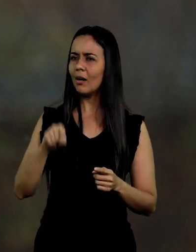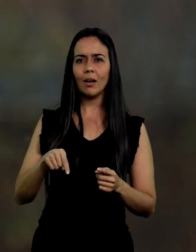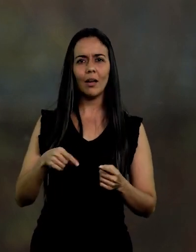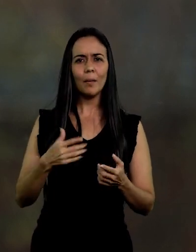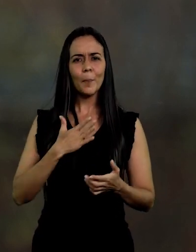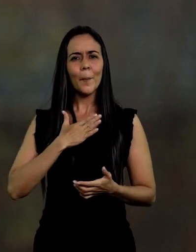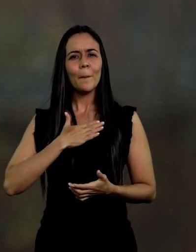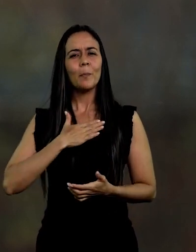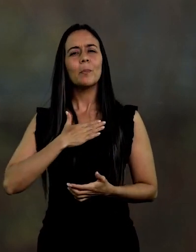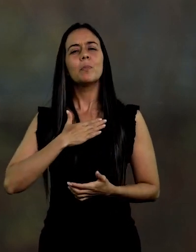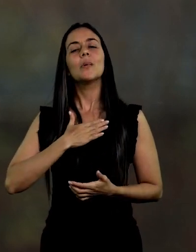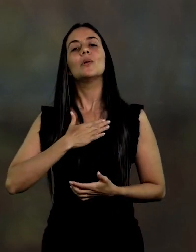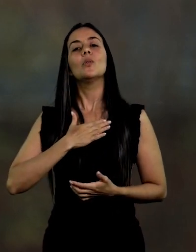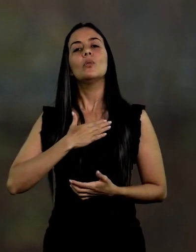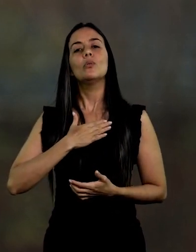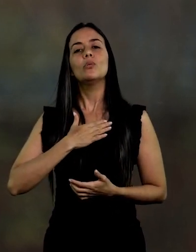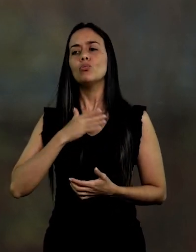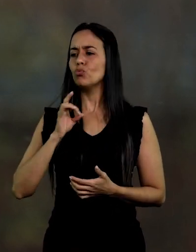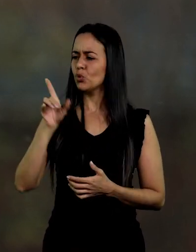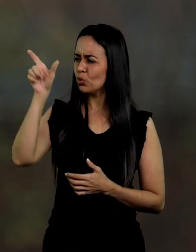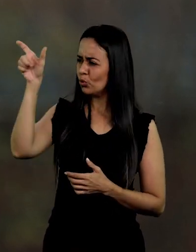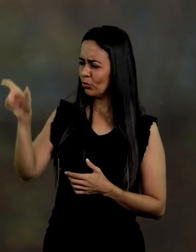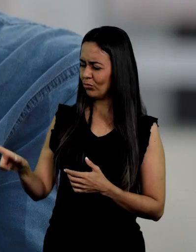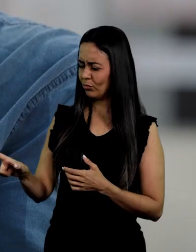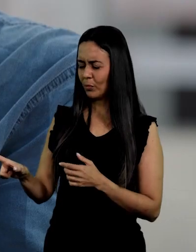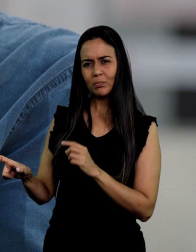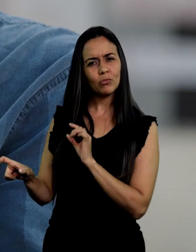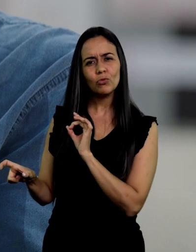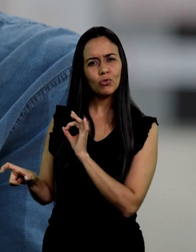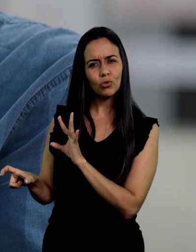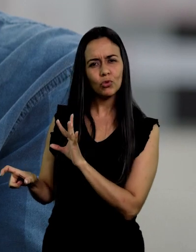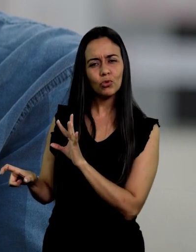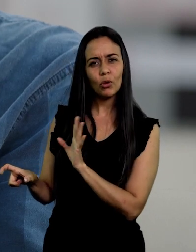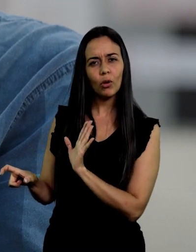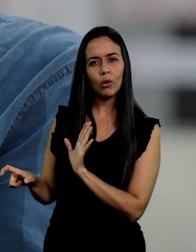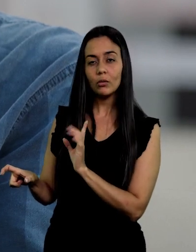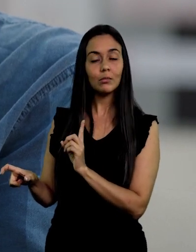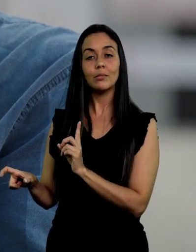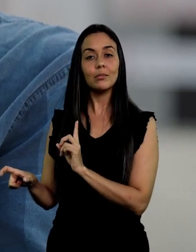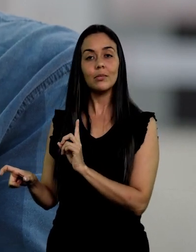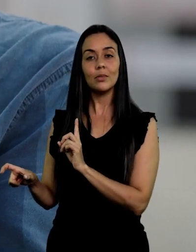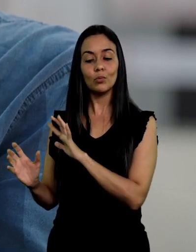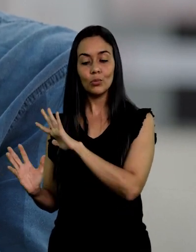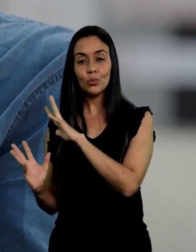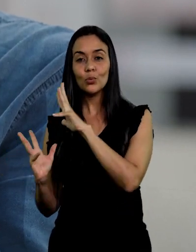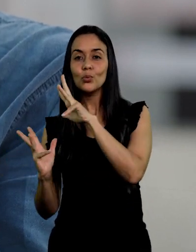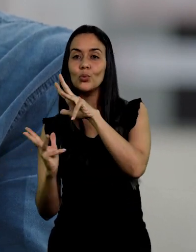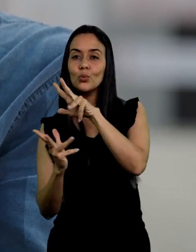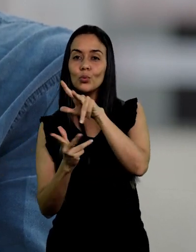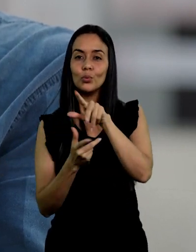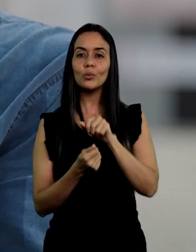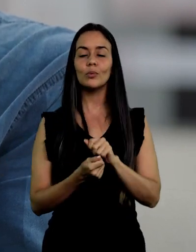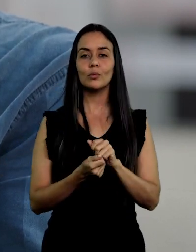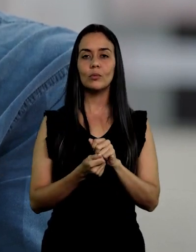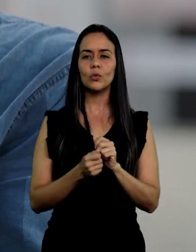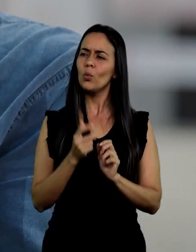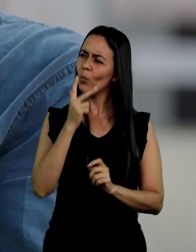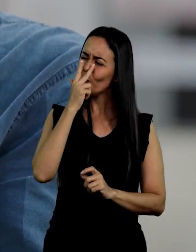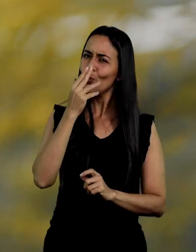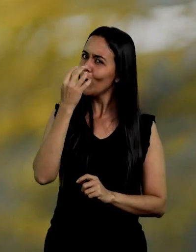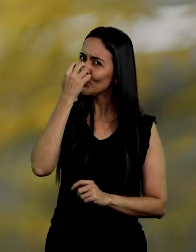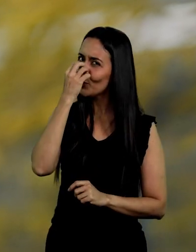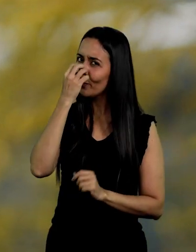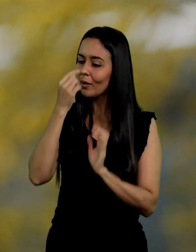não só seres humanos. Então, eu acho que o palhaço, ele promove muito